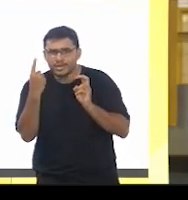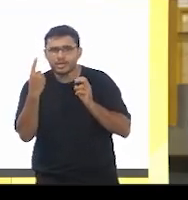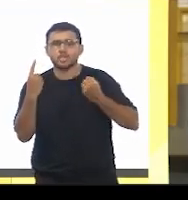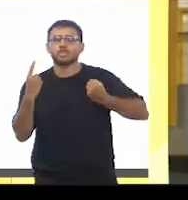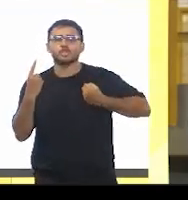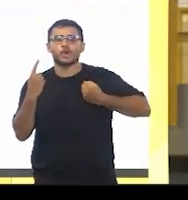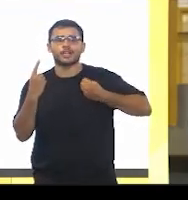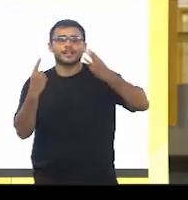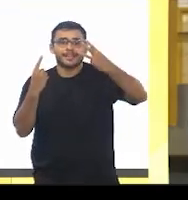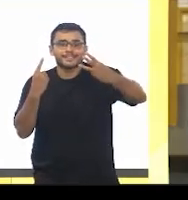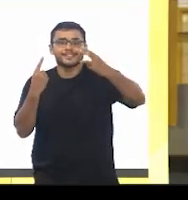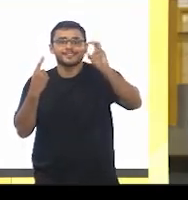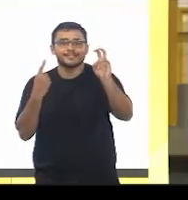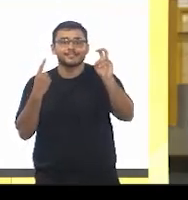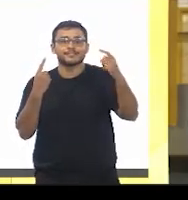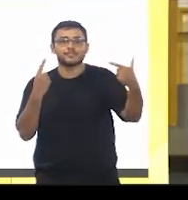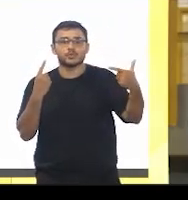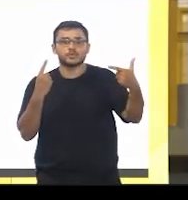352,5.